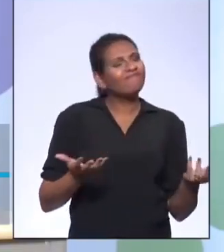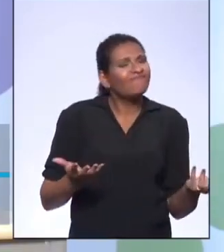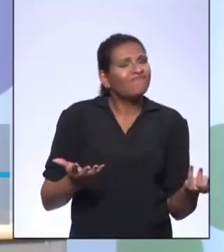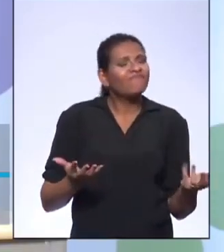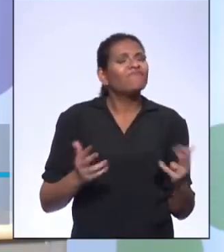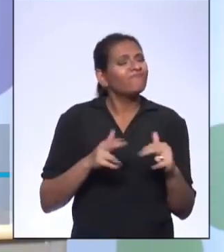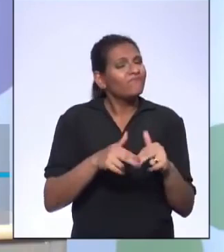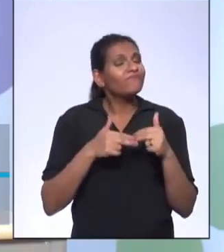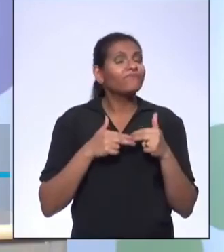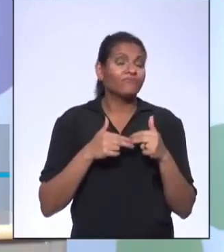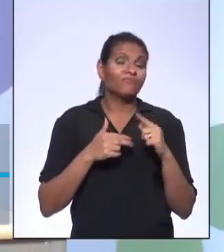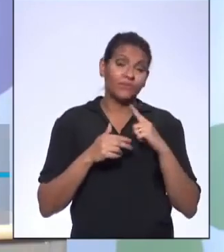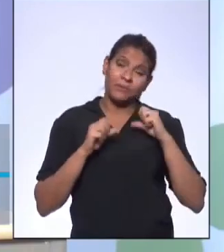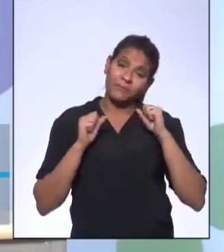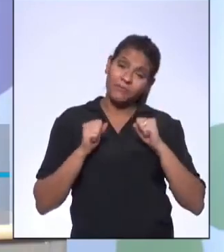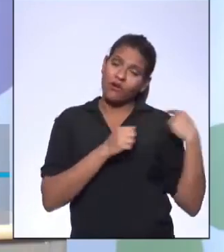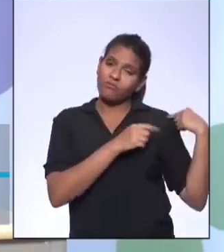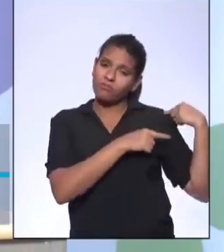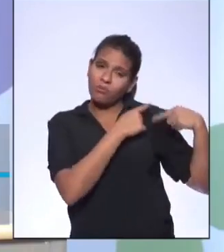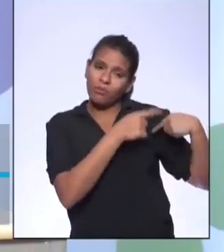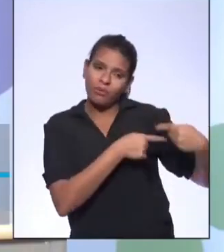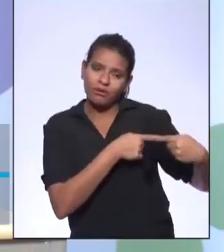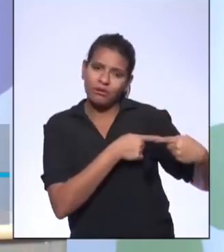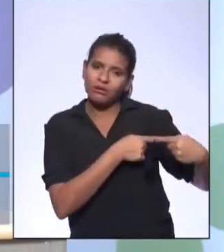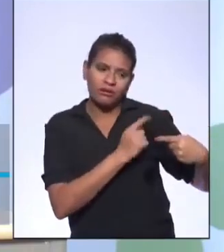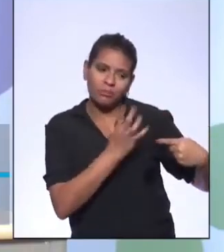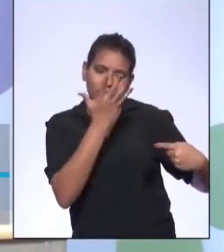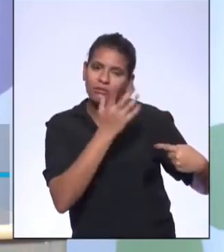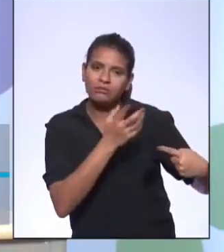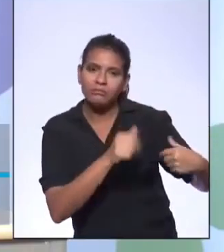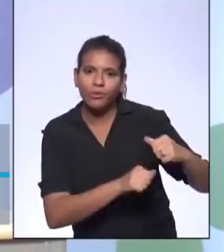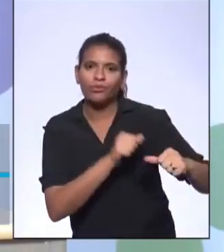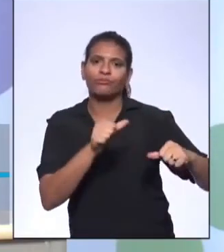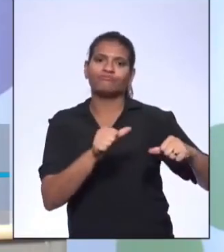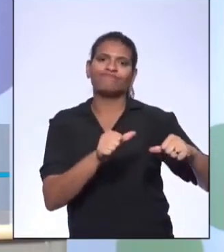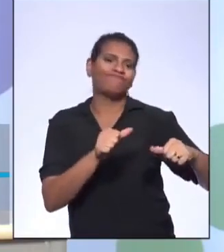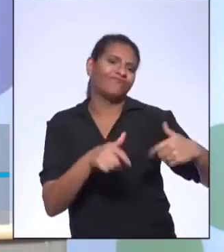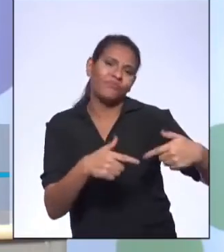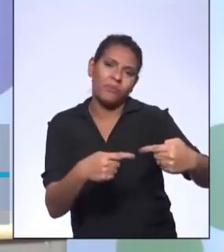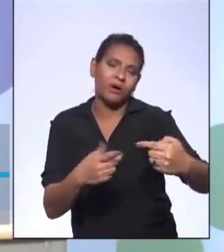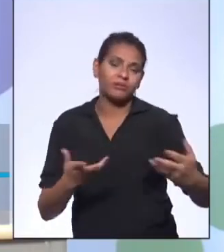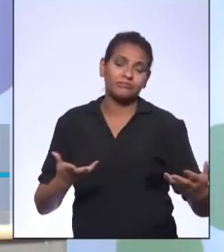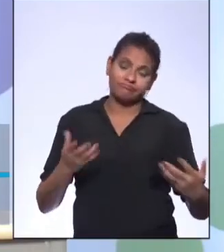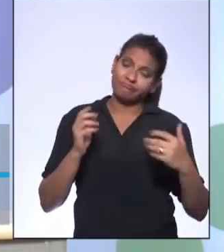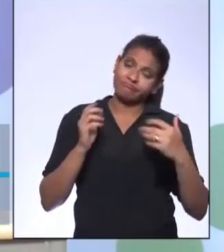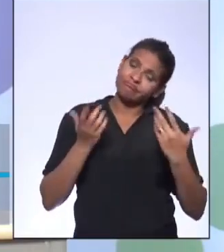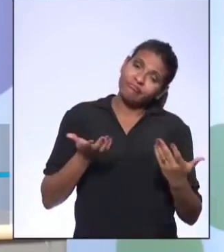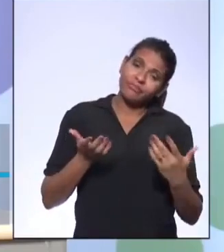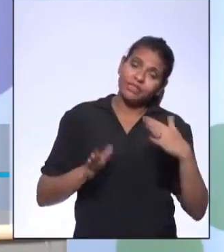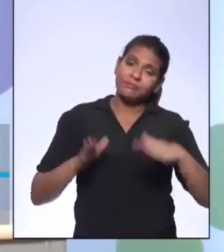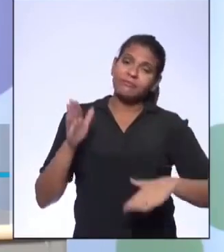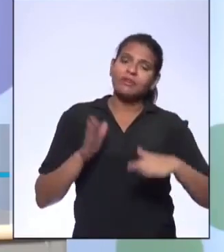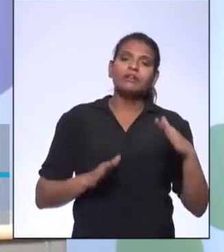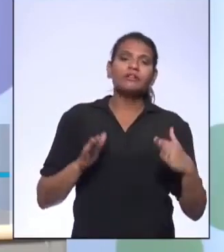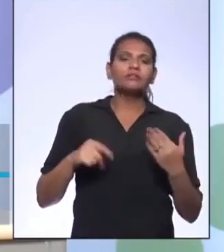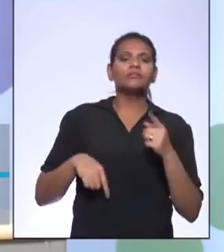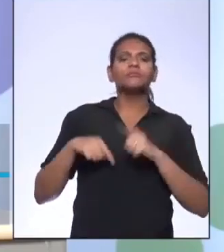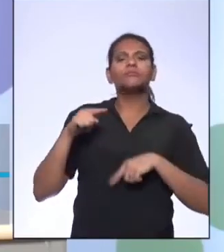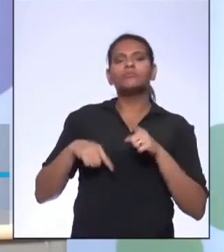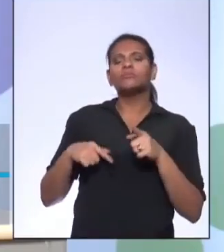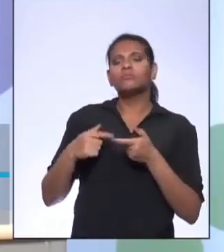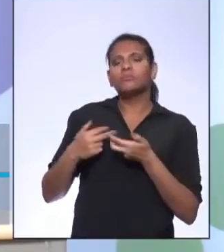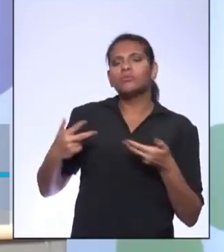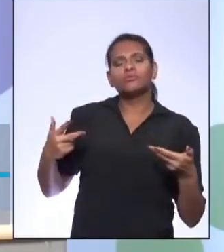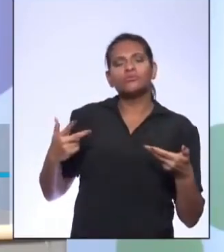de modificações e hegemonizações que produz para qualquer indivíduo um determinado produto que